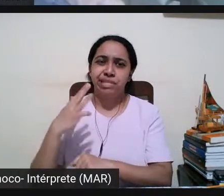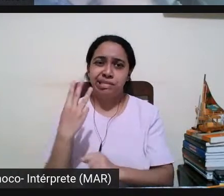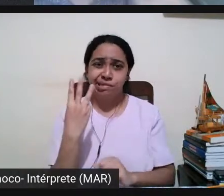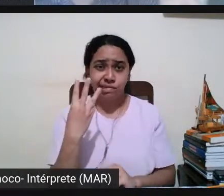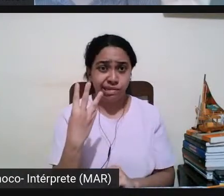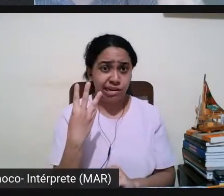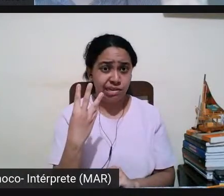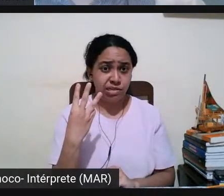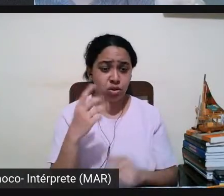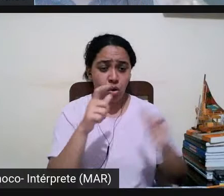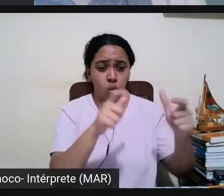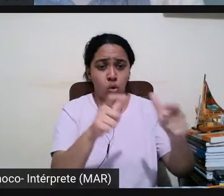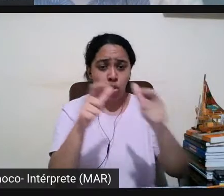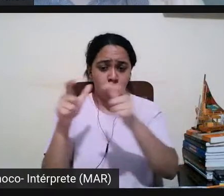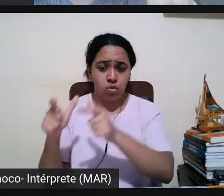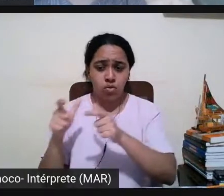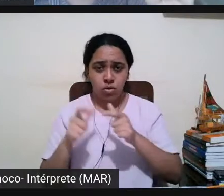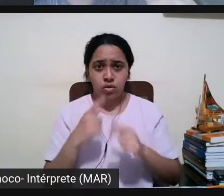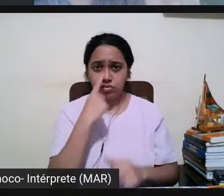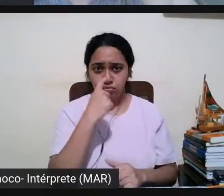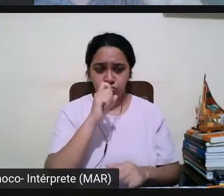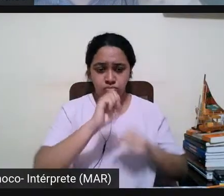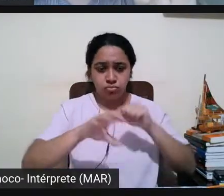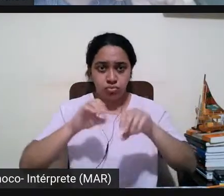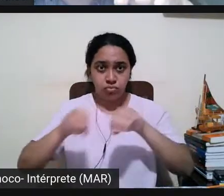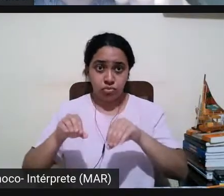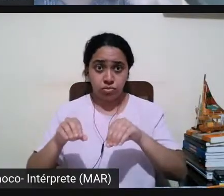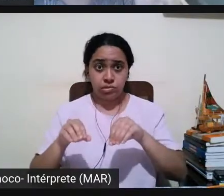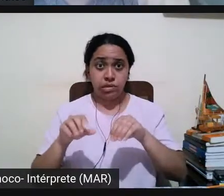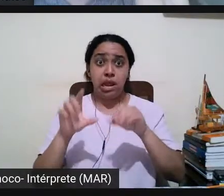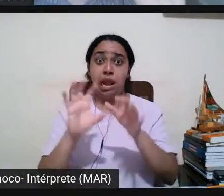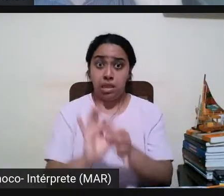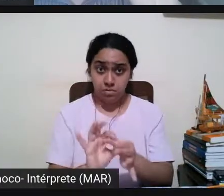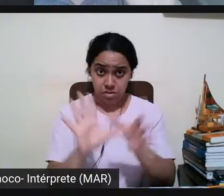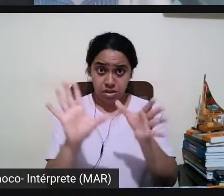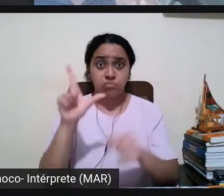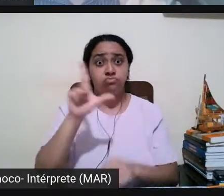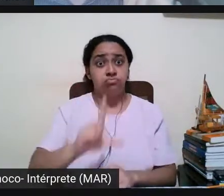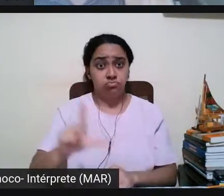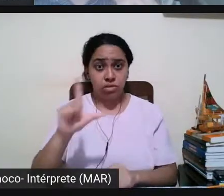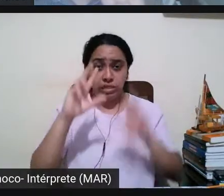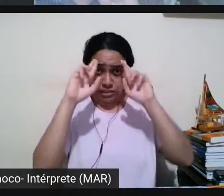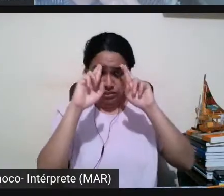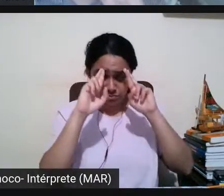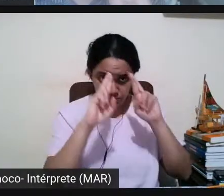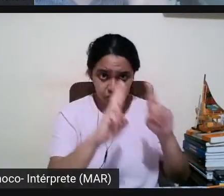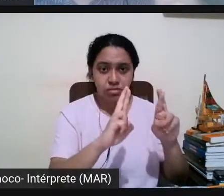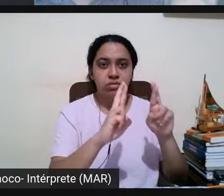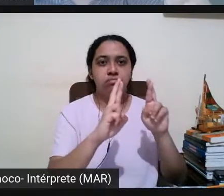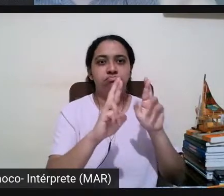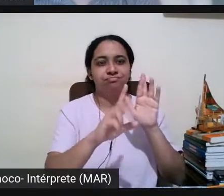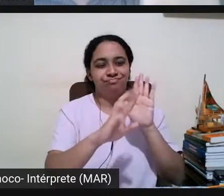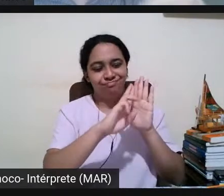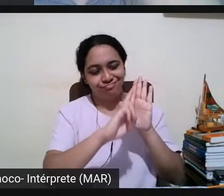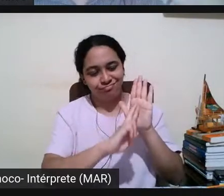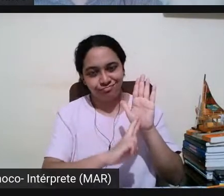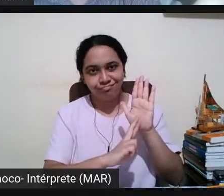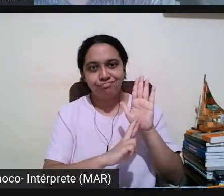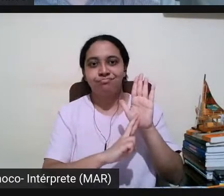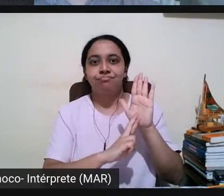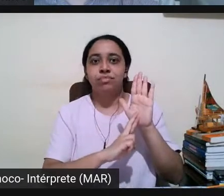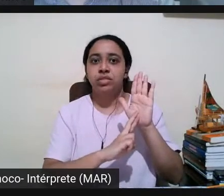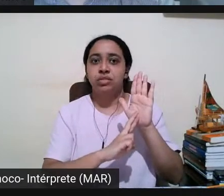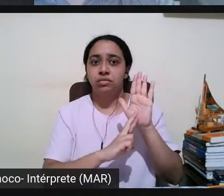aterros sanitários funcionando licenciados adequadamente e funcionando plenamente